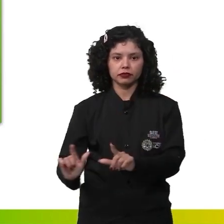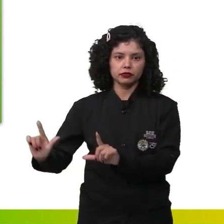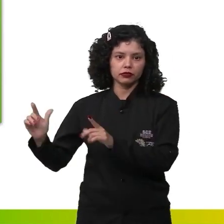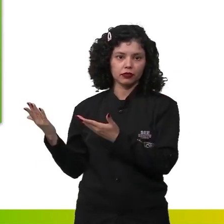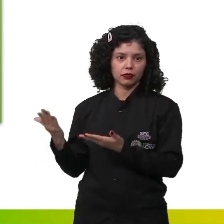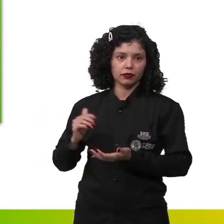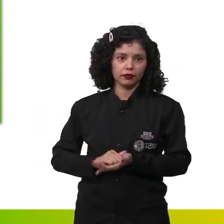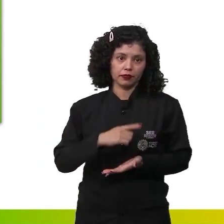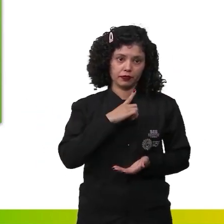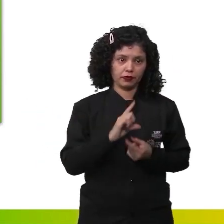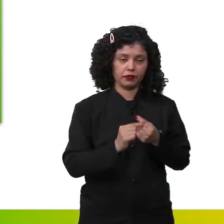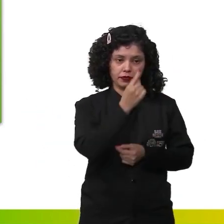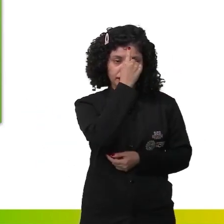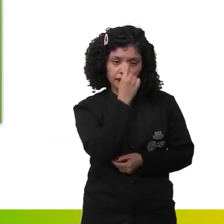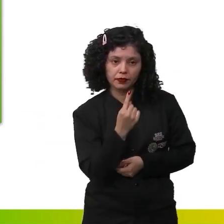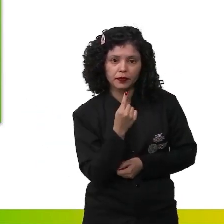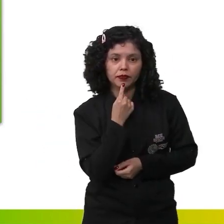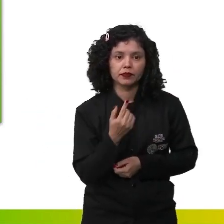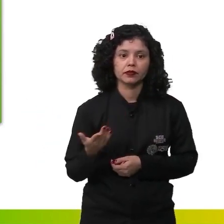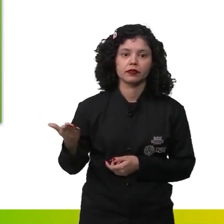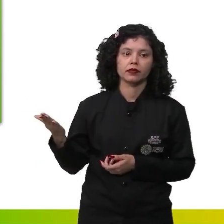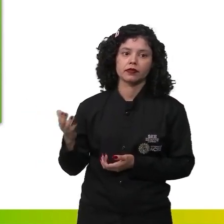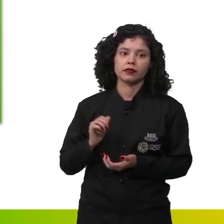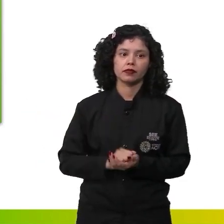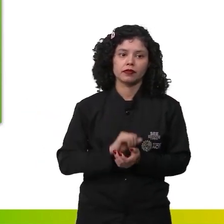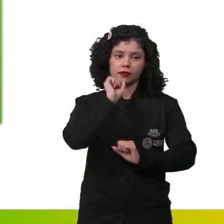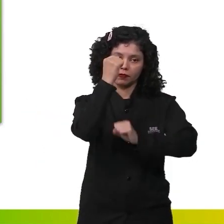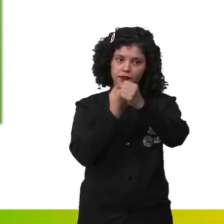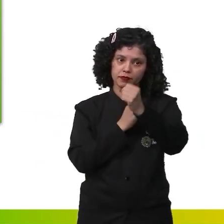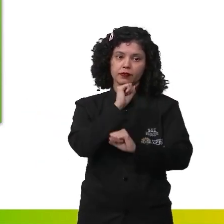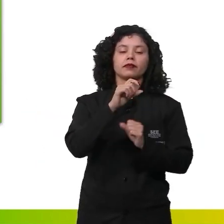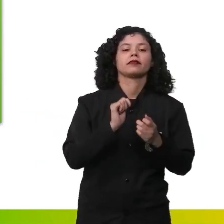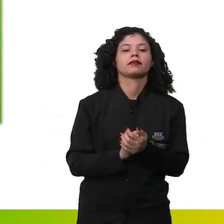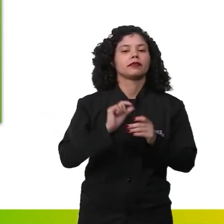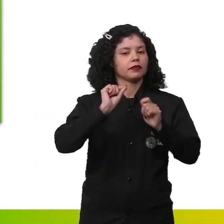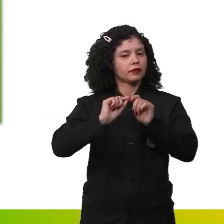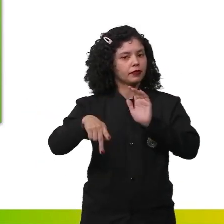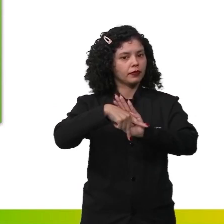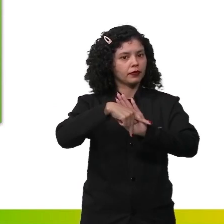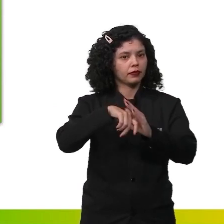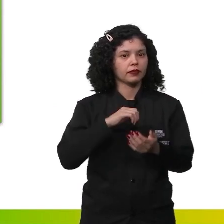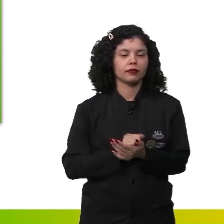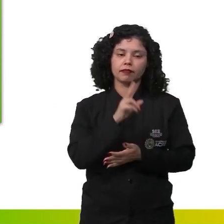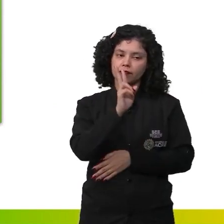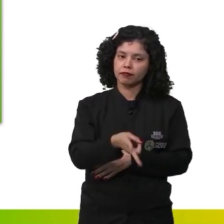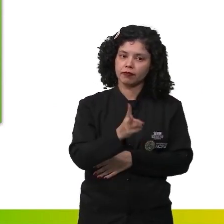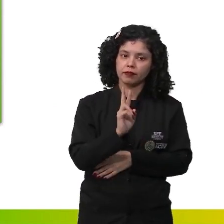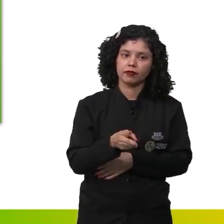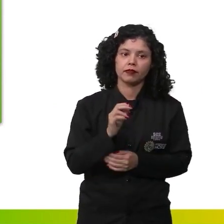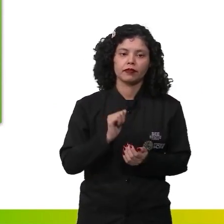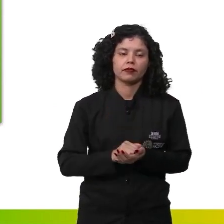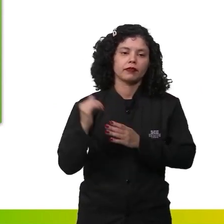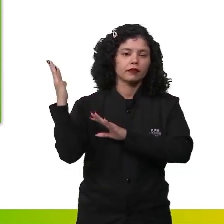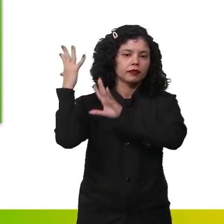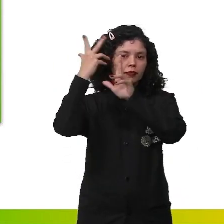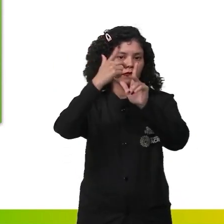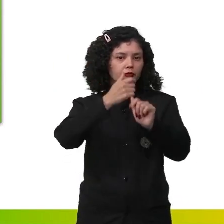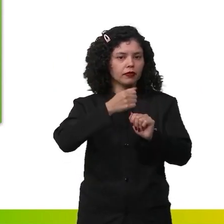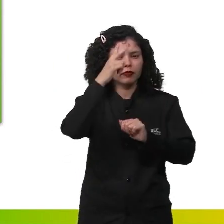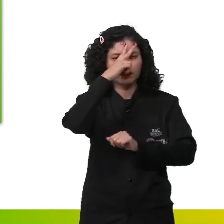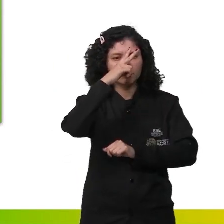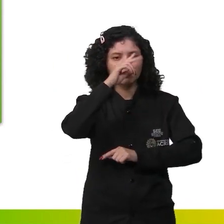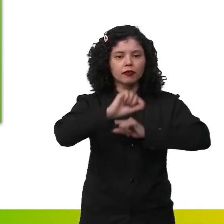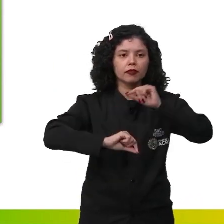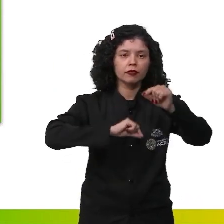tela, eu tenho uma imagem, mostrando a indústria, a fábrica, sempre para nos rememorar